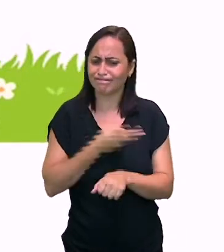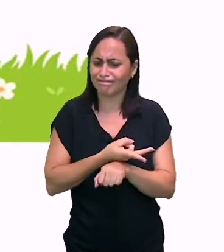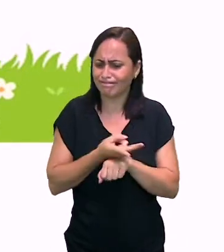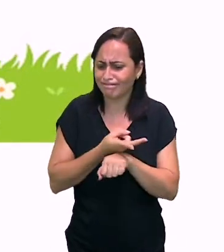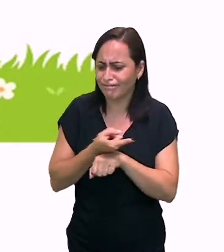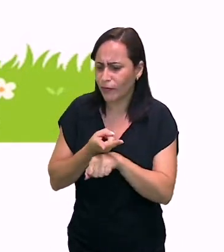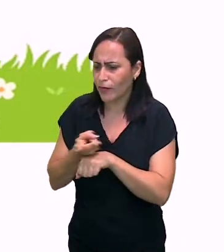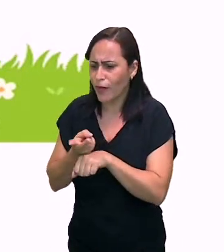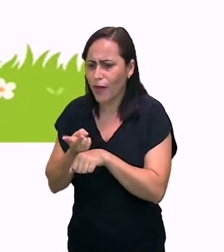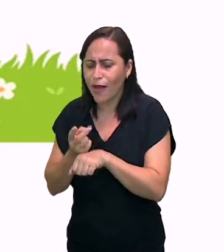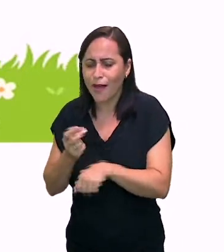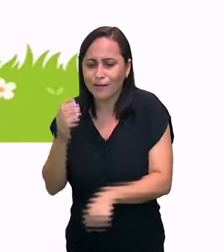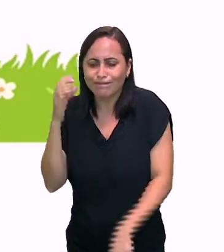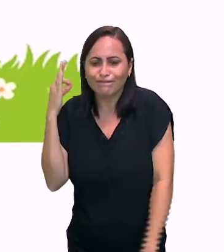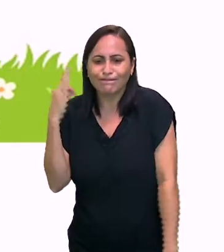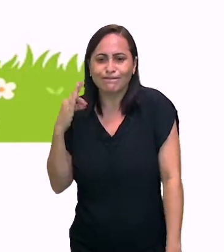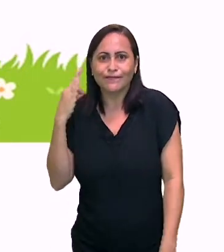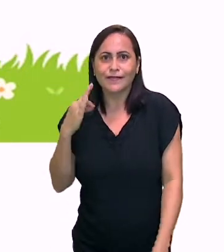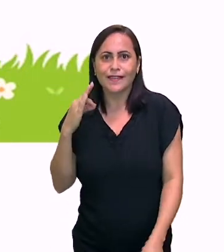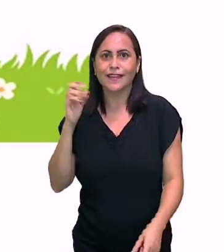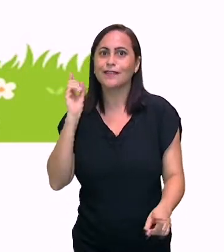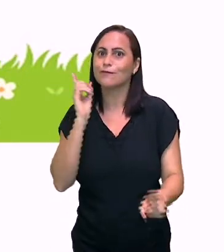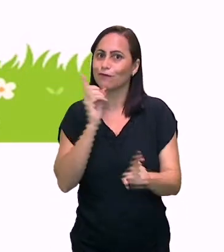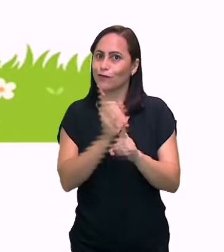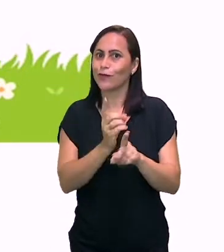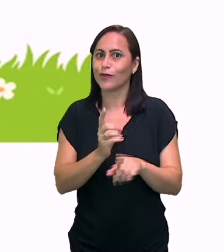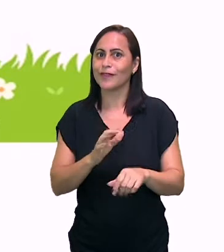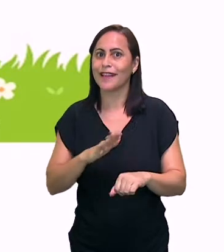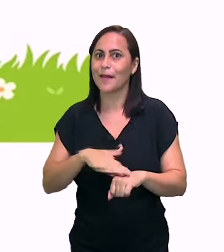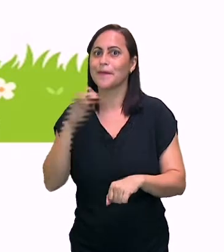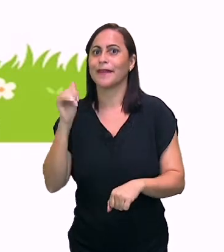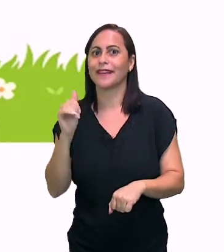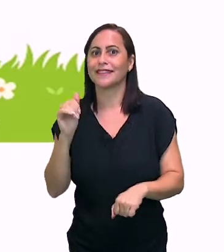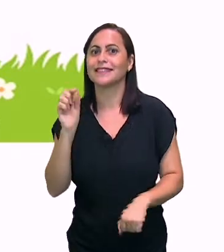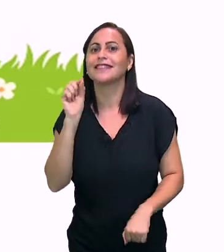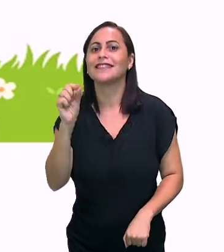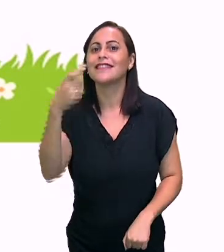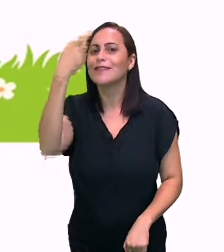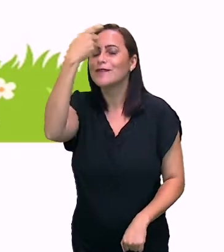aposto que vou achar mais coisa. Quem sou eu?